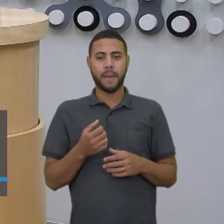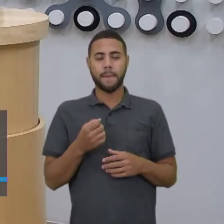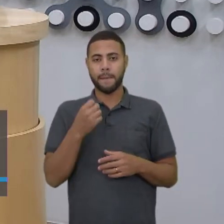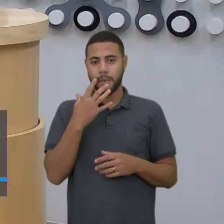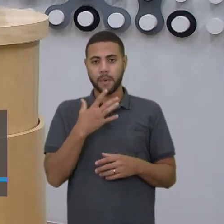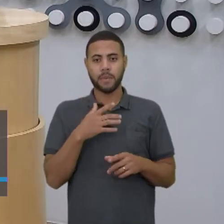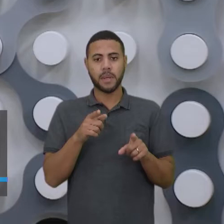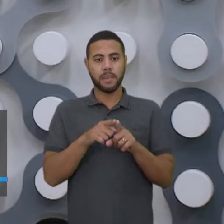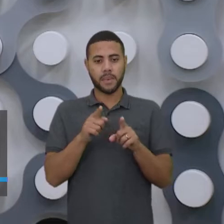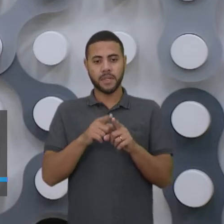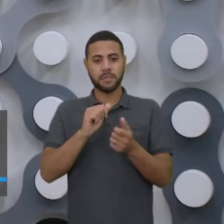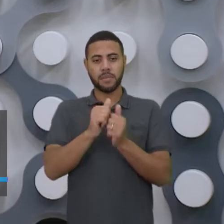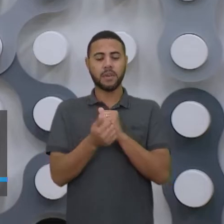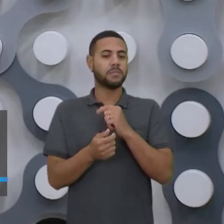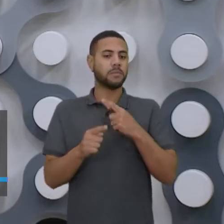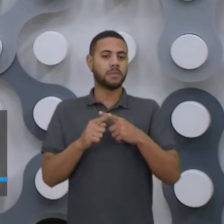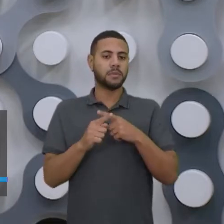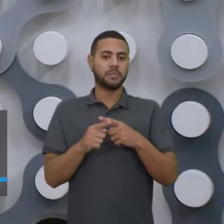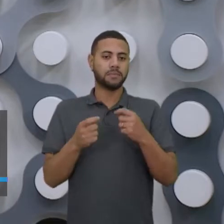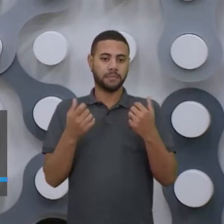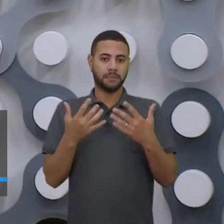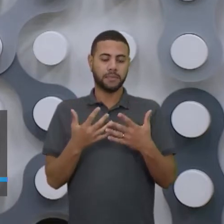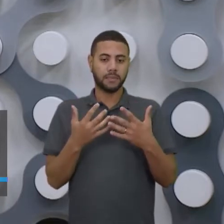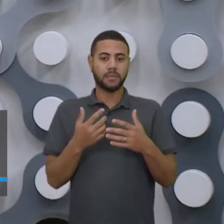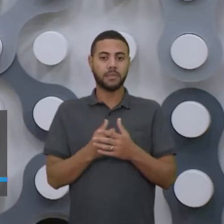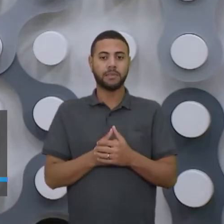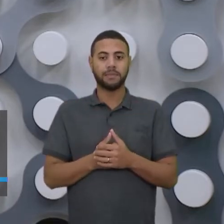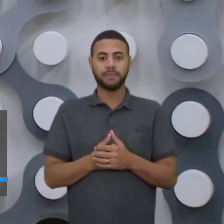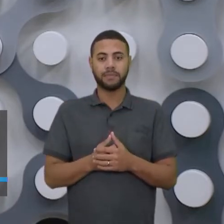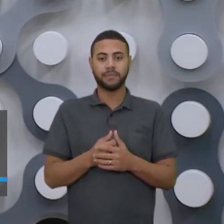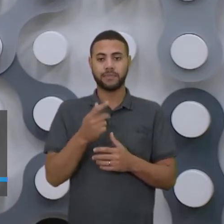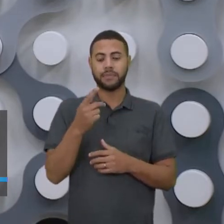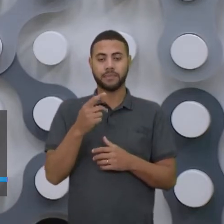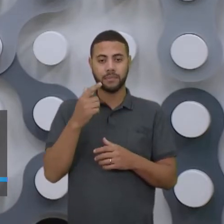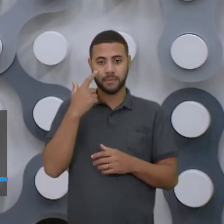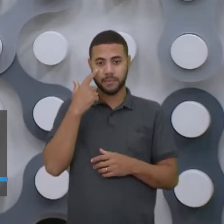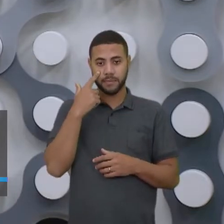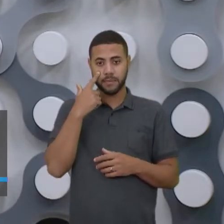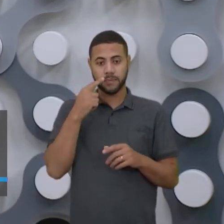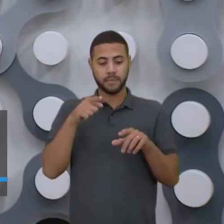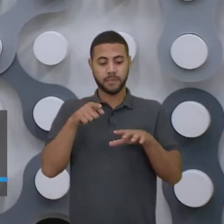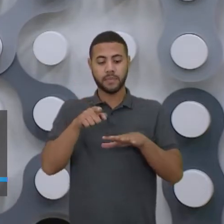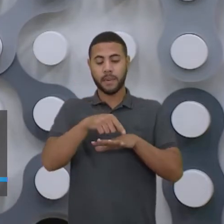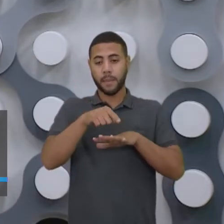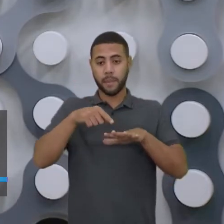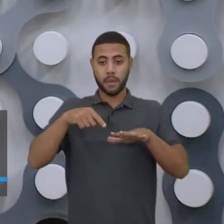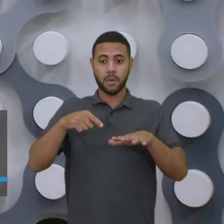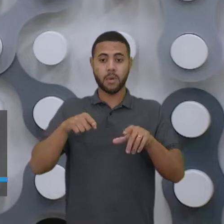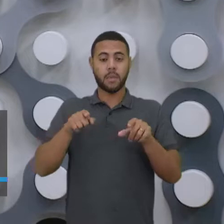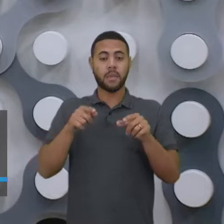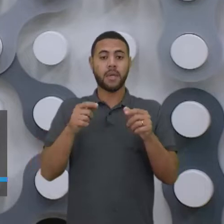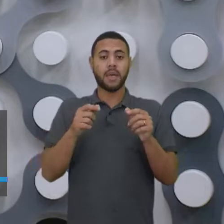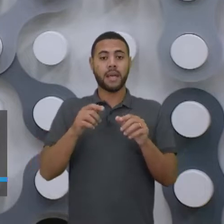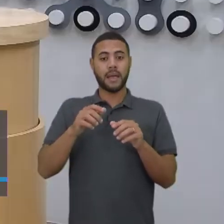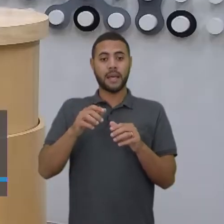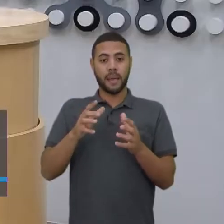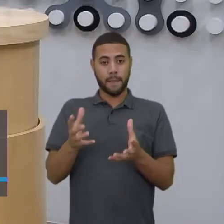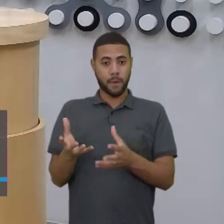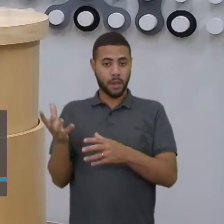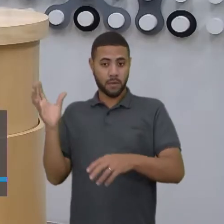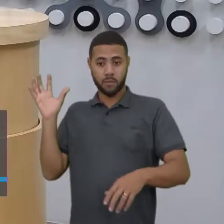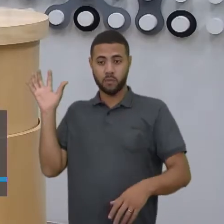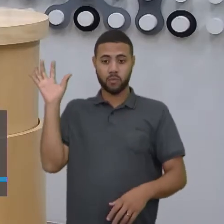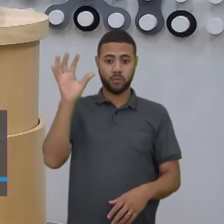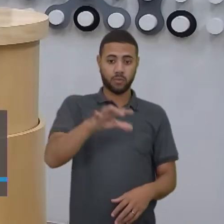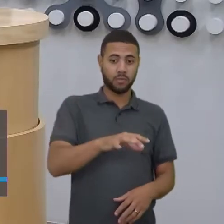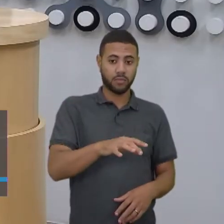pré-desportivo? Não. E você vai identificar, tenho certeza, com qual modalidade esportiva. Na queimada você não pega a bola e arremessa?